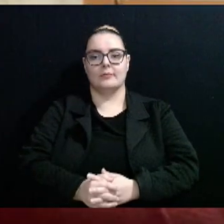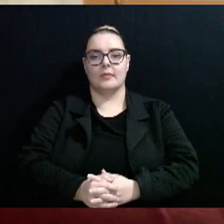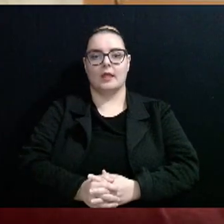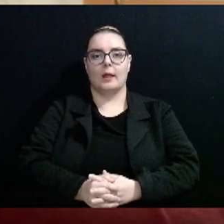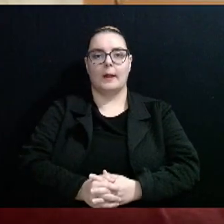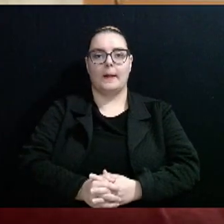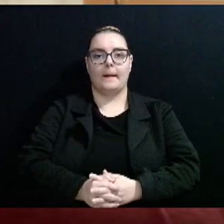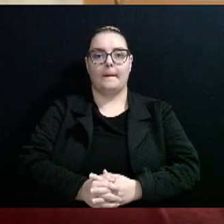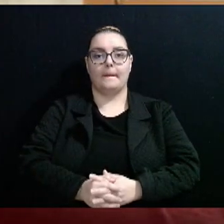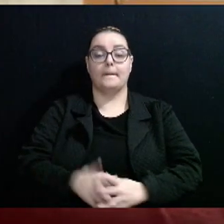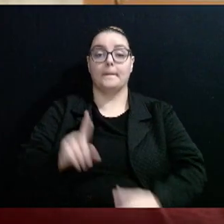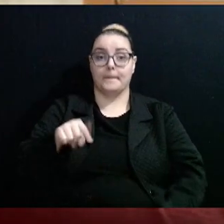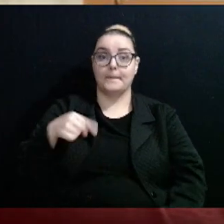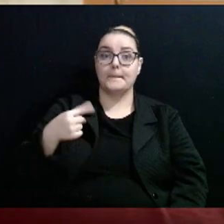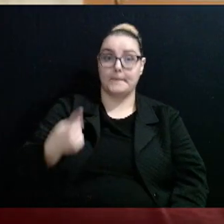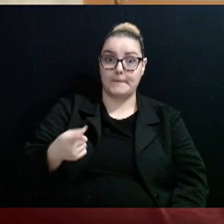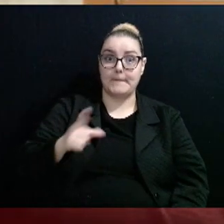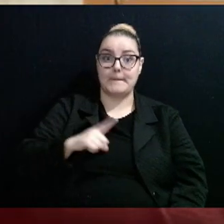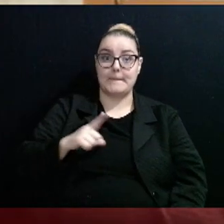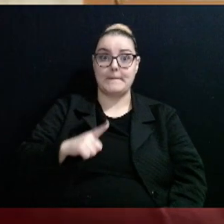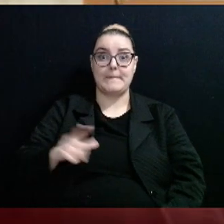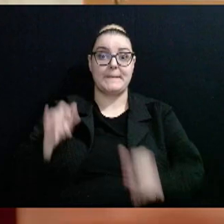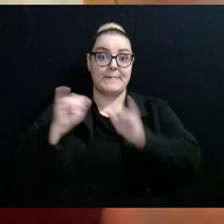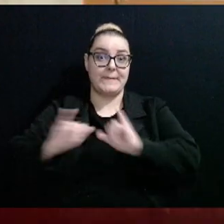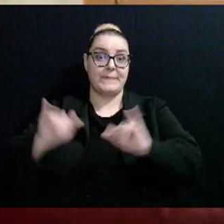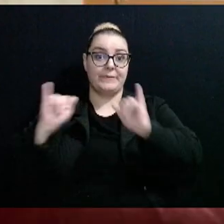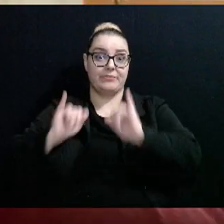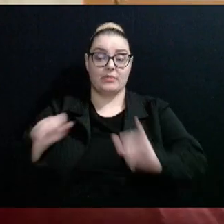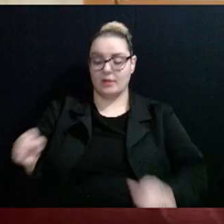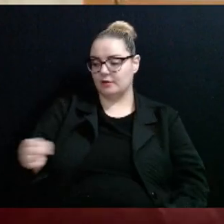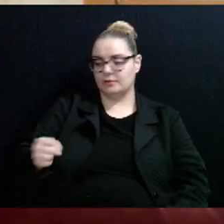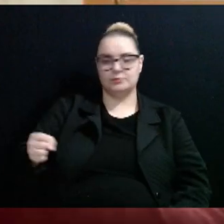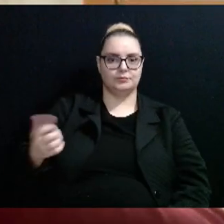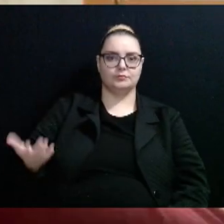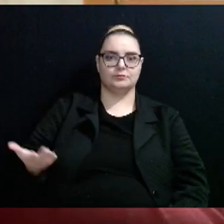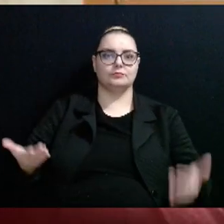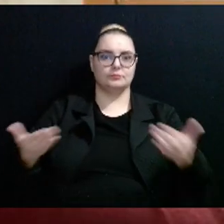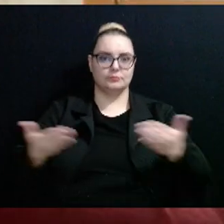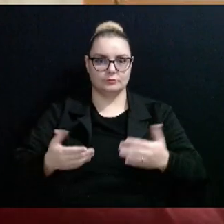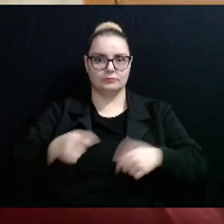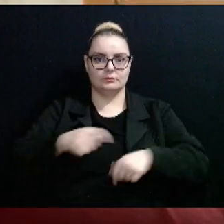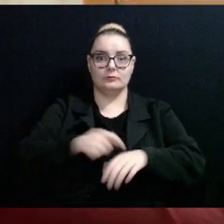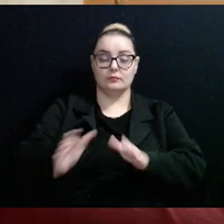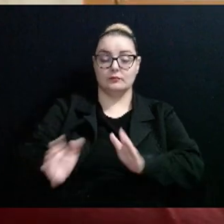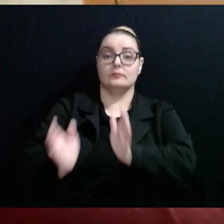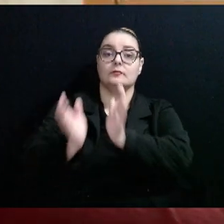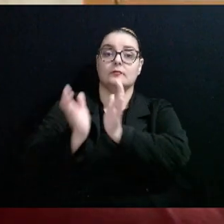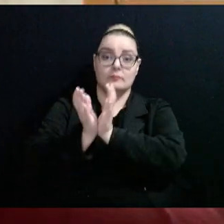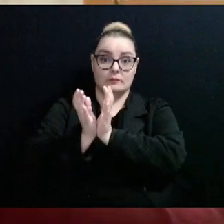Depois, nós temos os comerciais de cerveja, agora na época de Copa do Mundo,